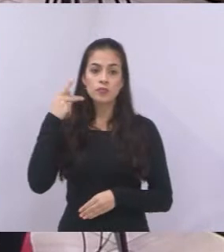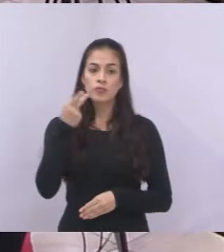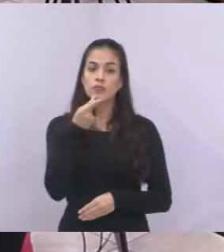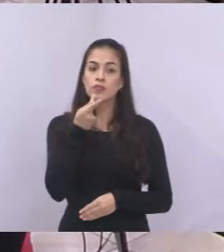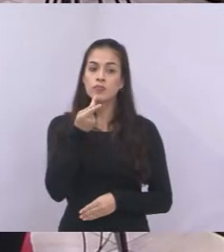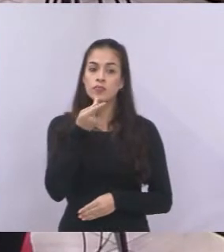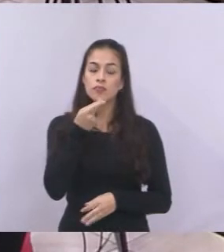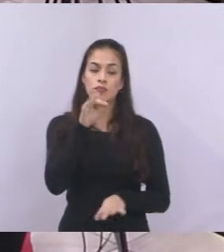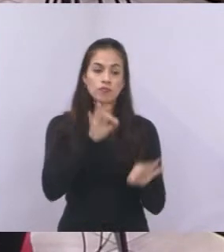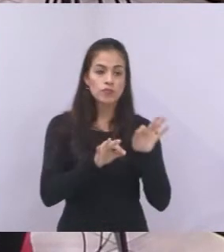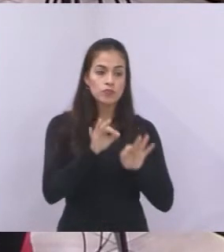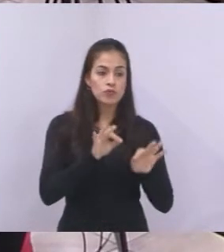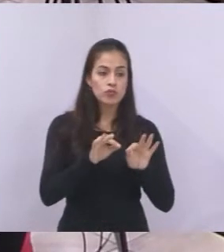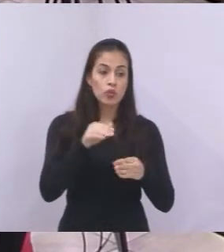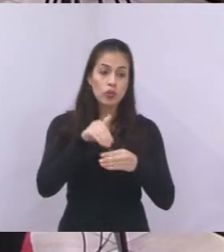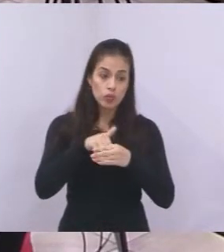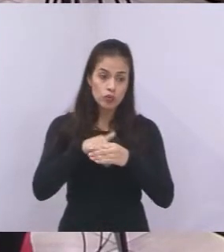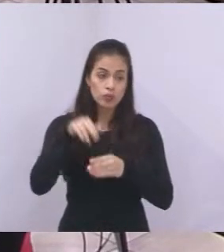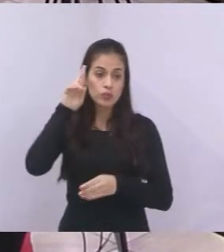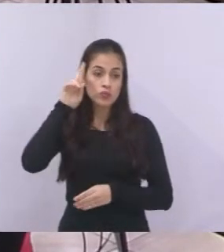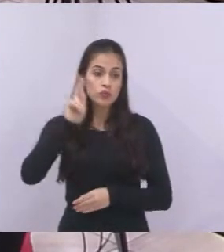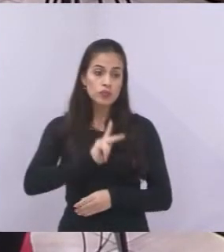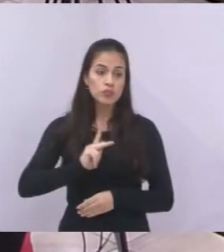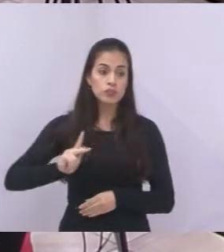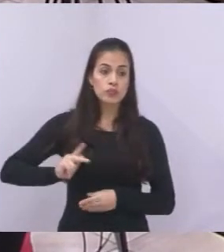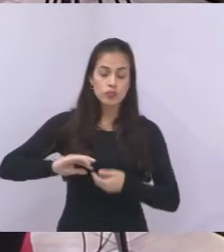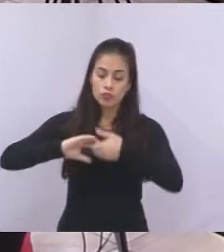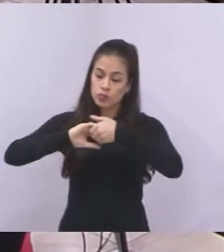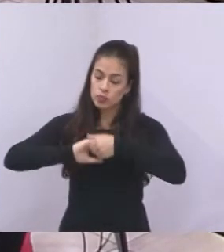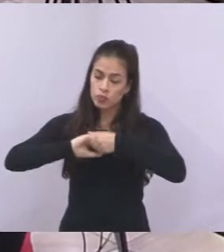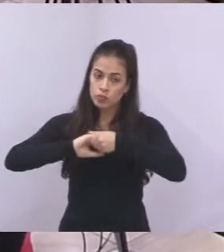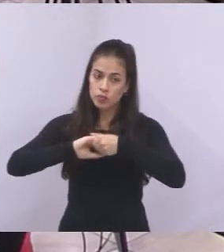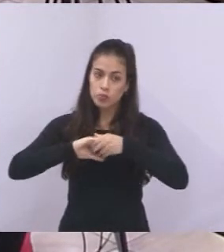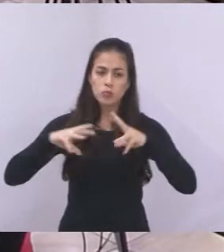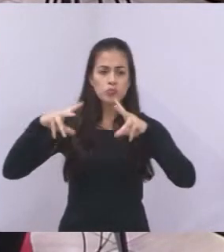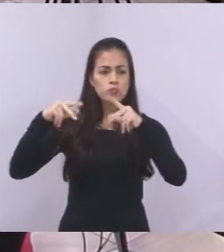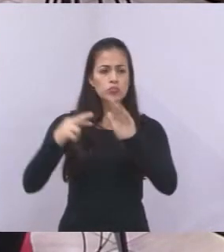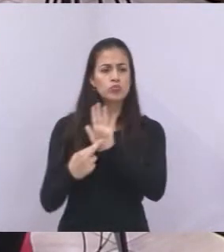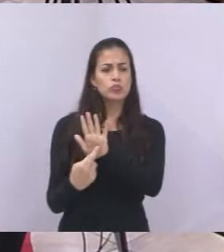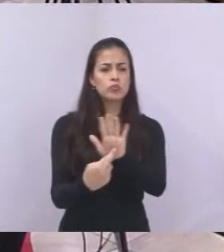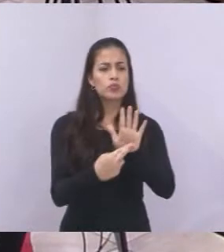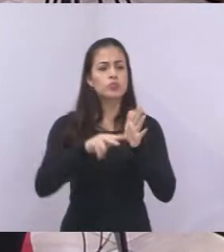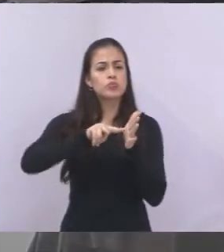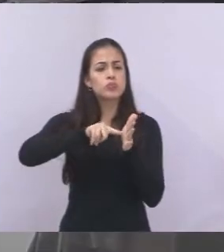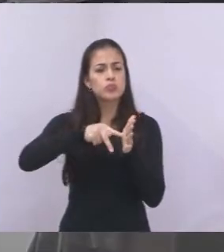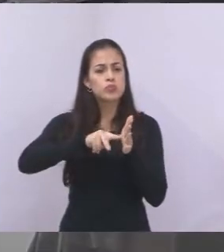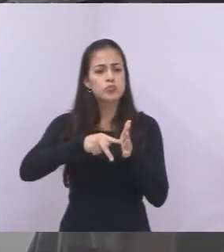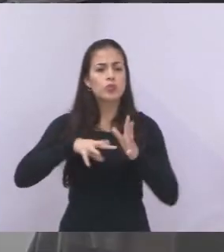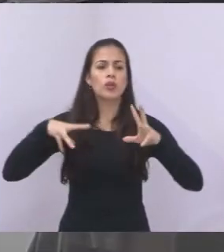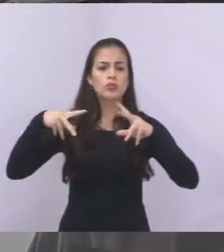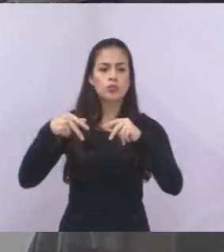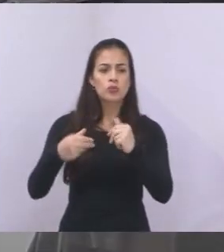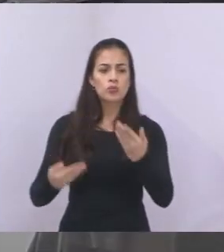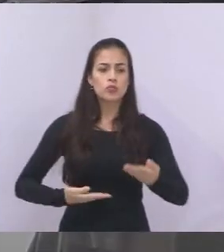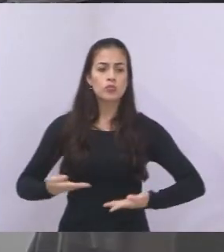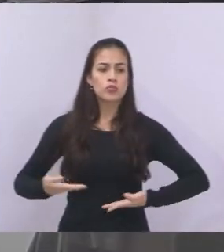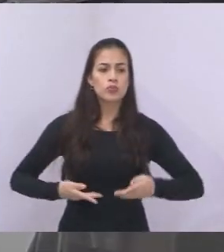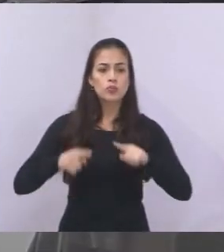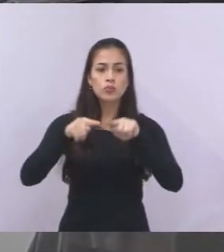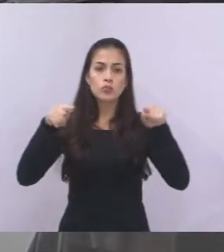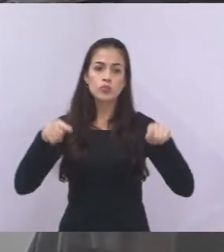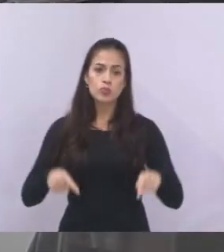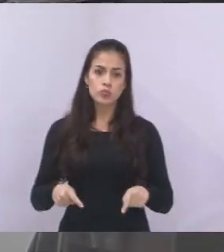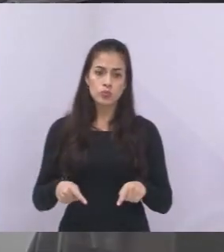Barreto? Justificando o voto, senhor presidente, eu quero primeiro cumprimentar todos os representantes do sindicato, todos os servidores públicos. Nós tivemos